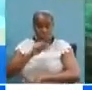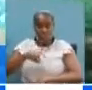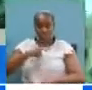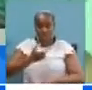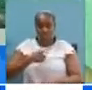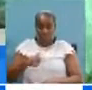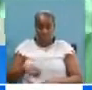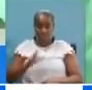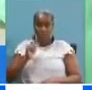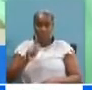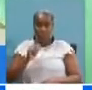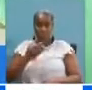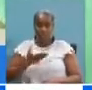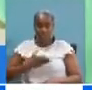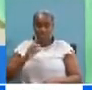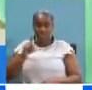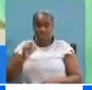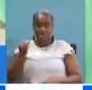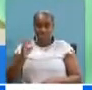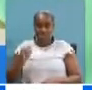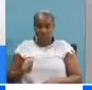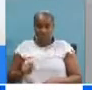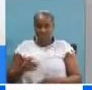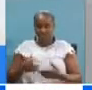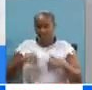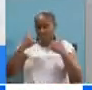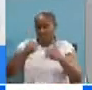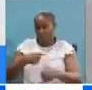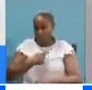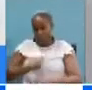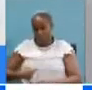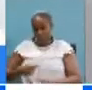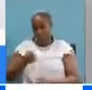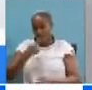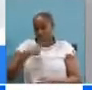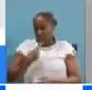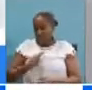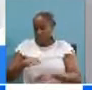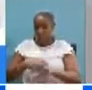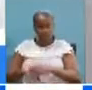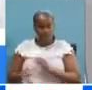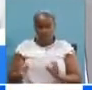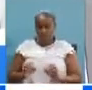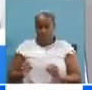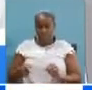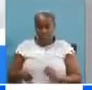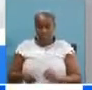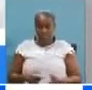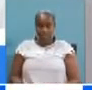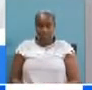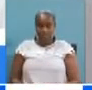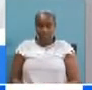chamado checklist. Tipos de pós-operatórios, a medicação que vai ser feita. Nesse